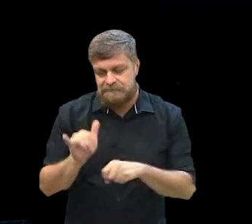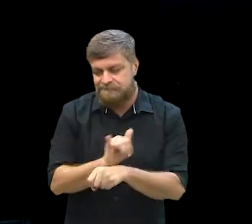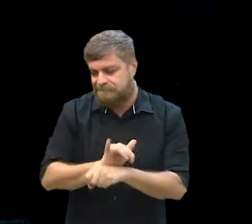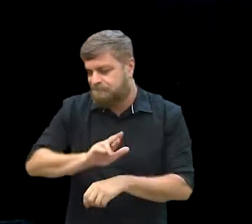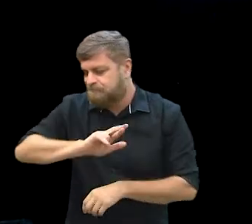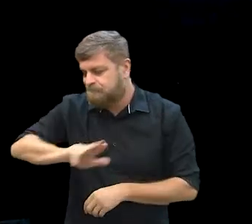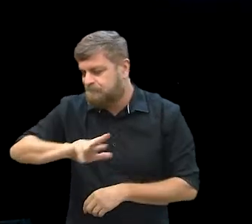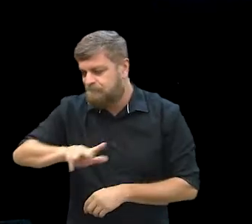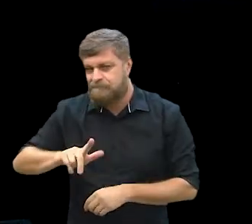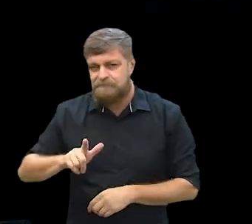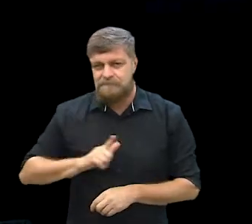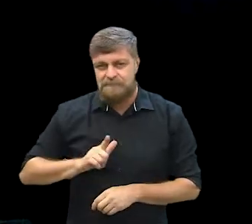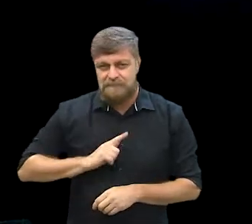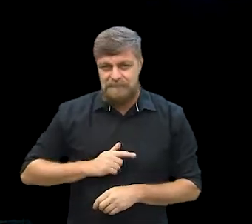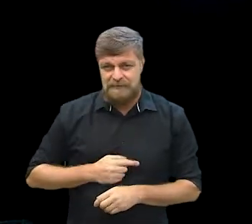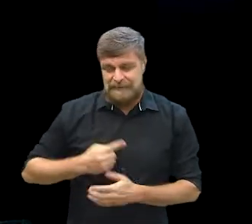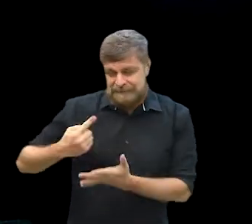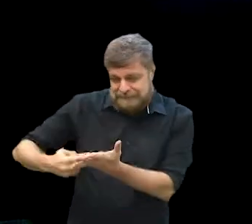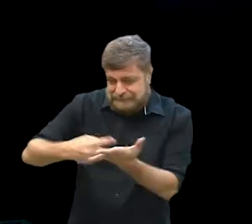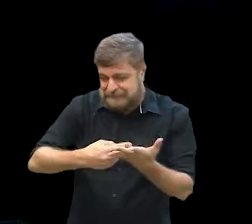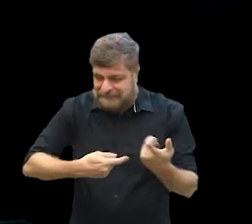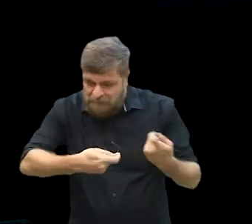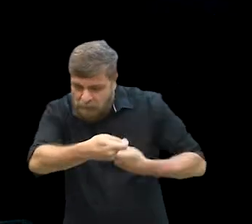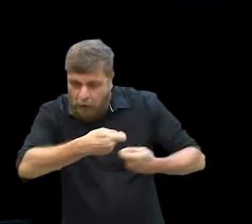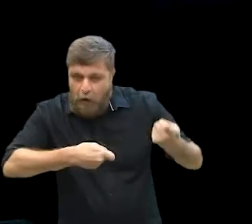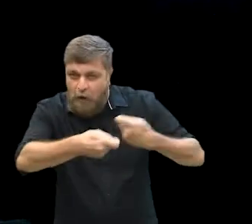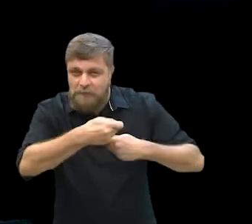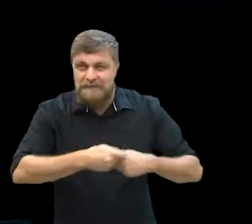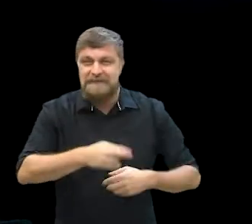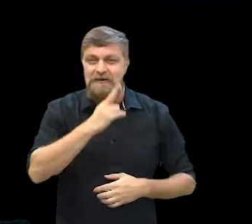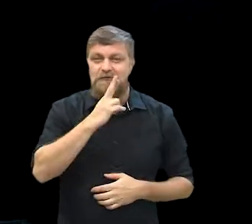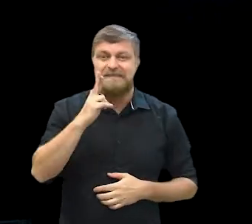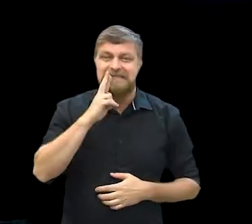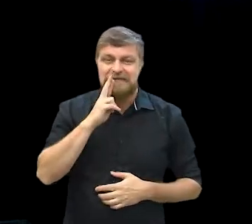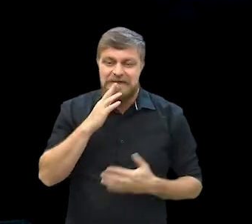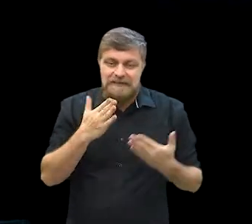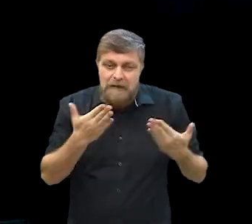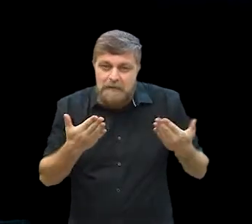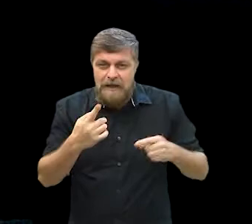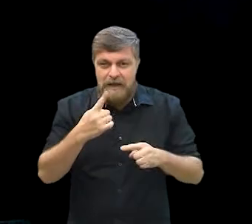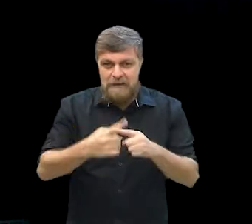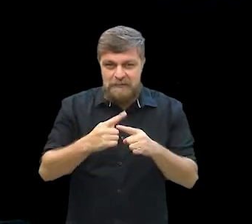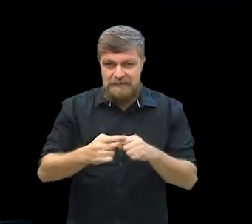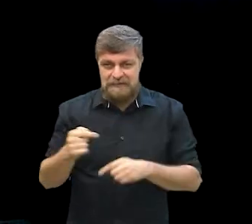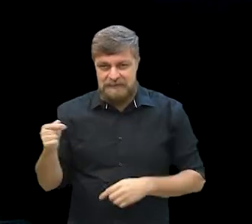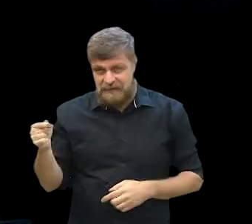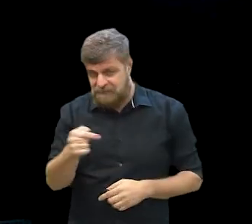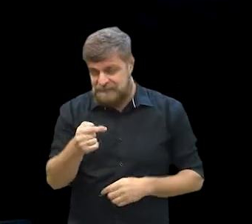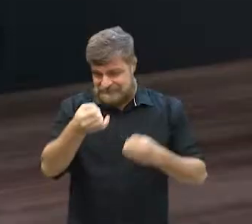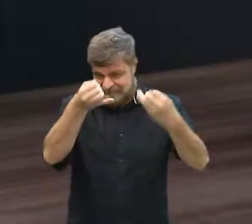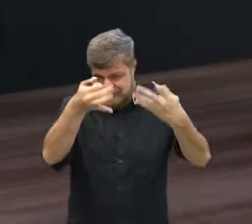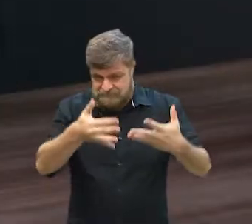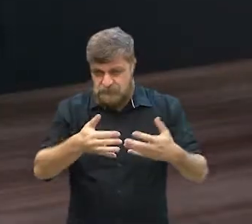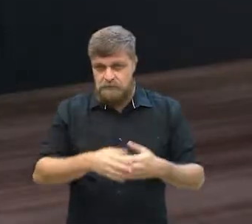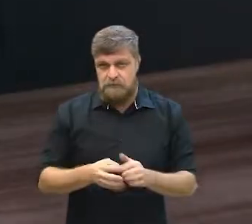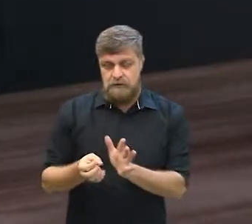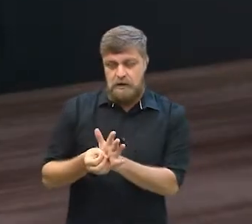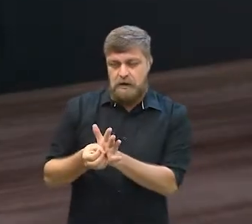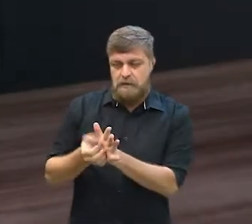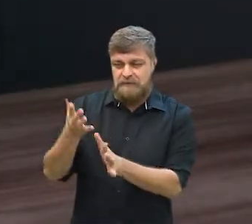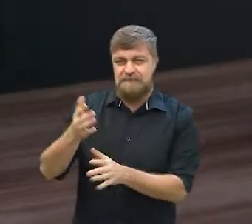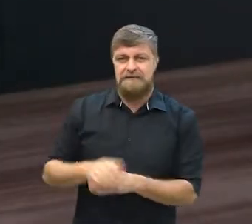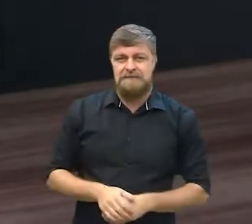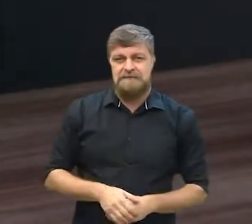uma outra forma. Isso foi amplamente negociado com os restaurantes e bares, justamente porque, como você disse,